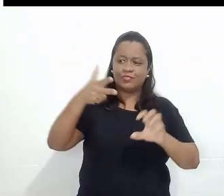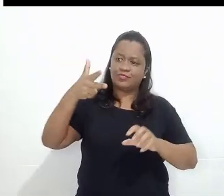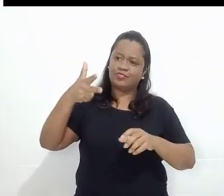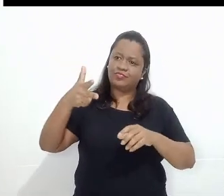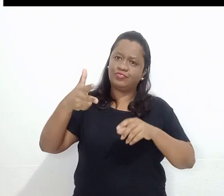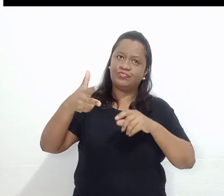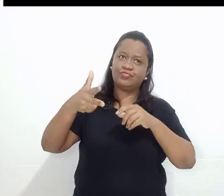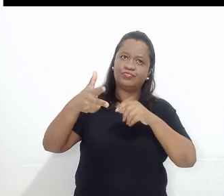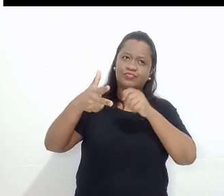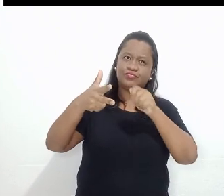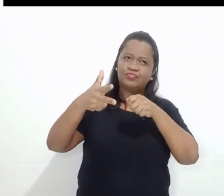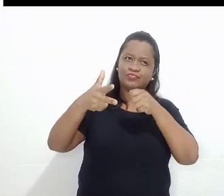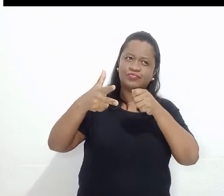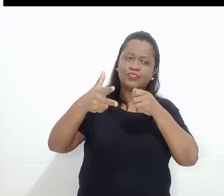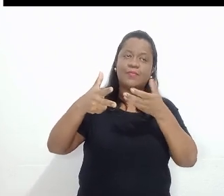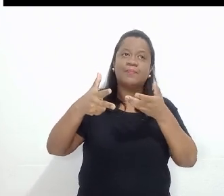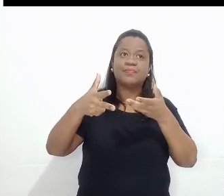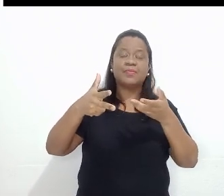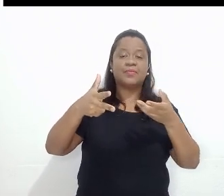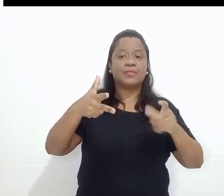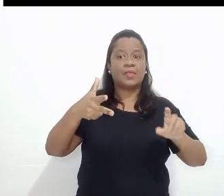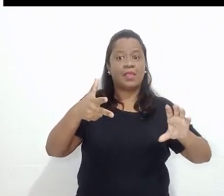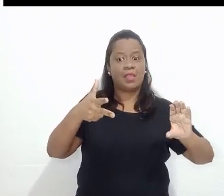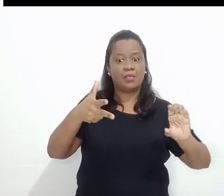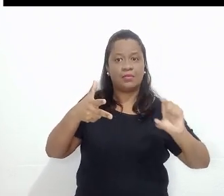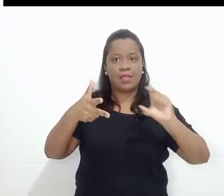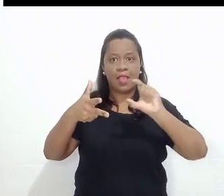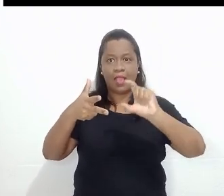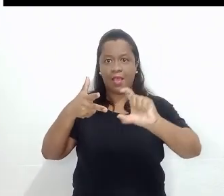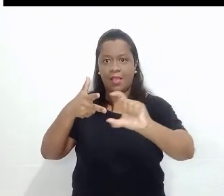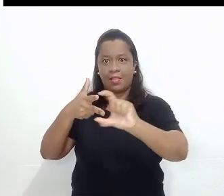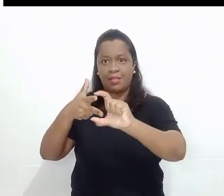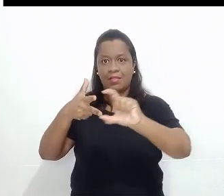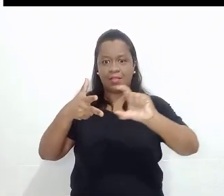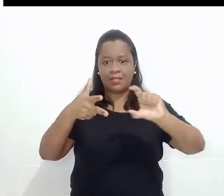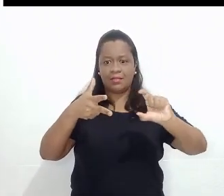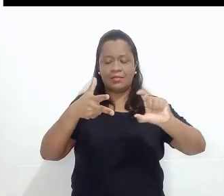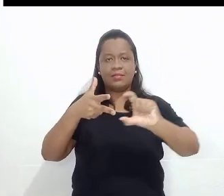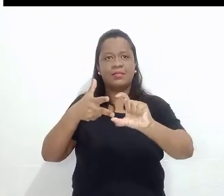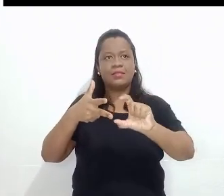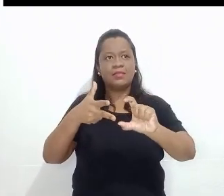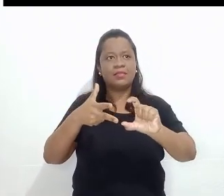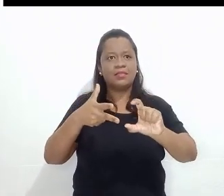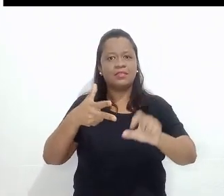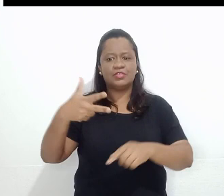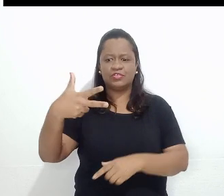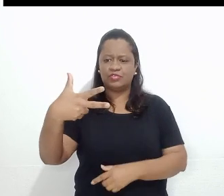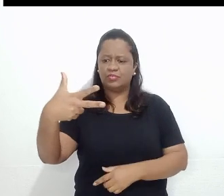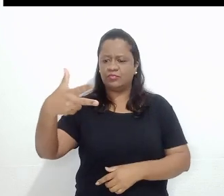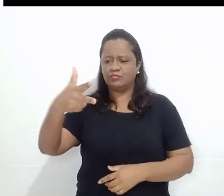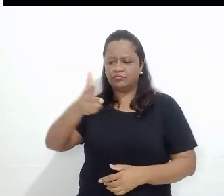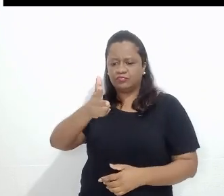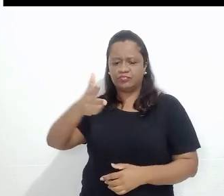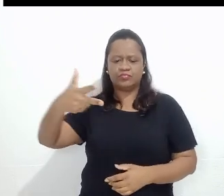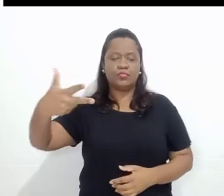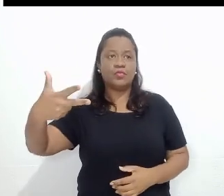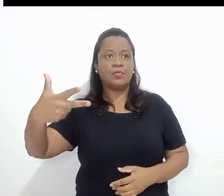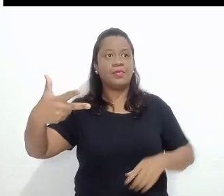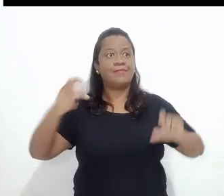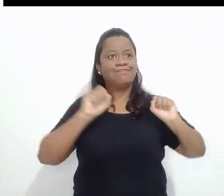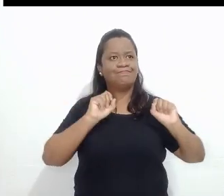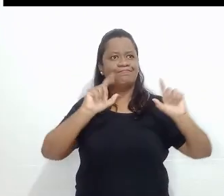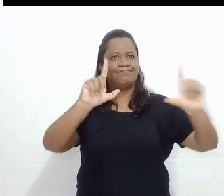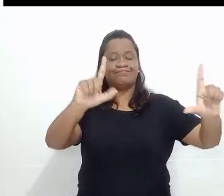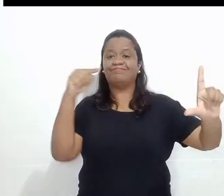dando, tá? Da lente que você optou, da posição que a sua câmera está. O resultado está ali. É esse resultado que